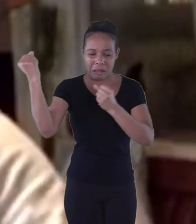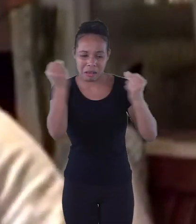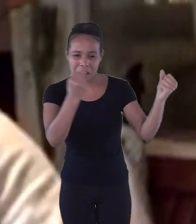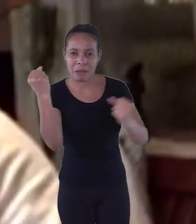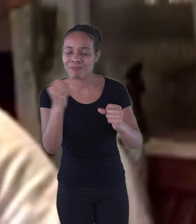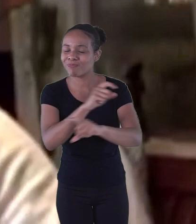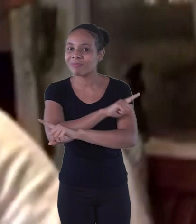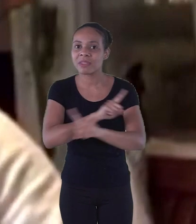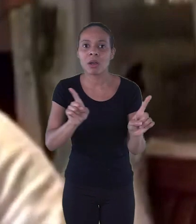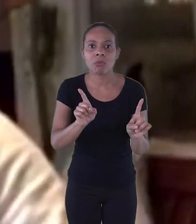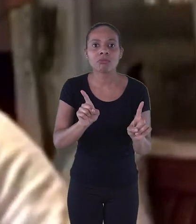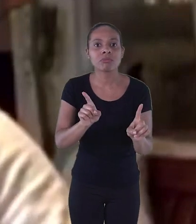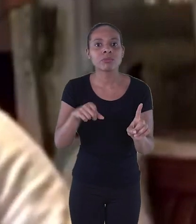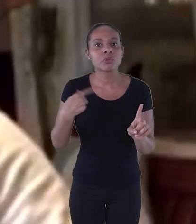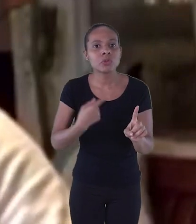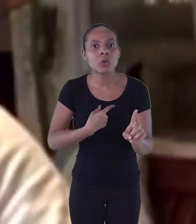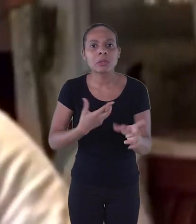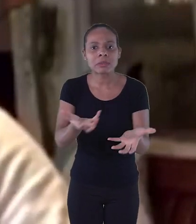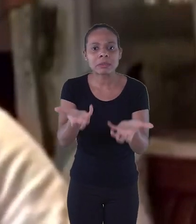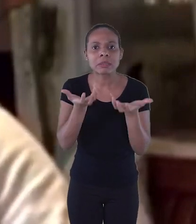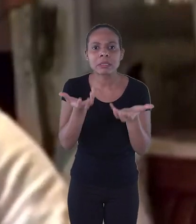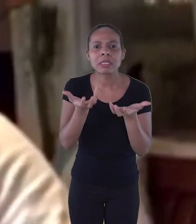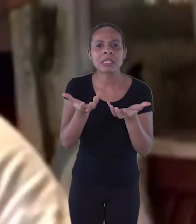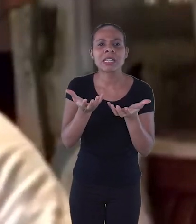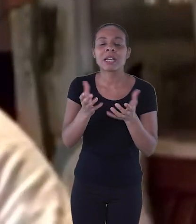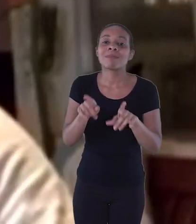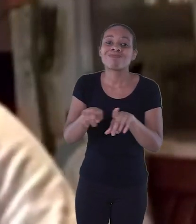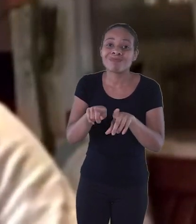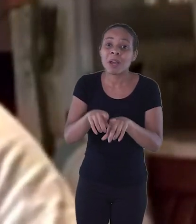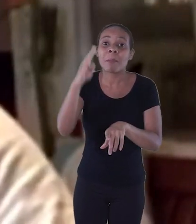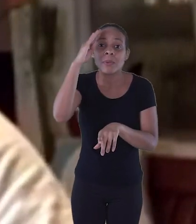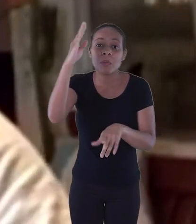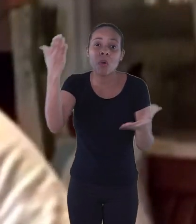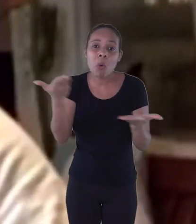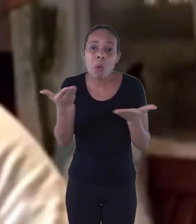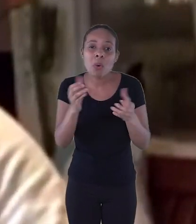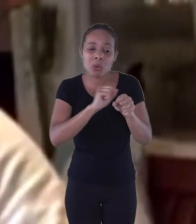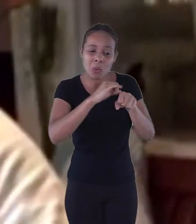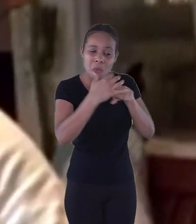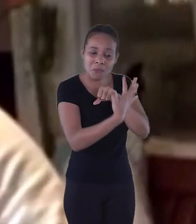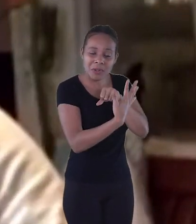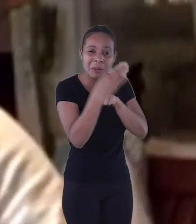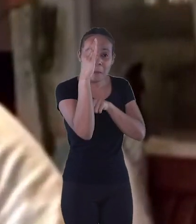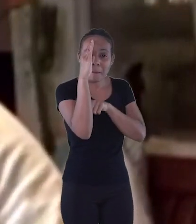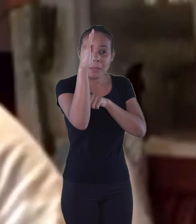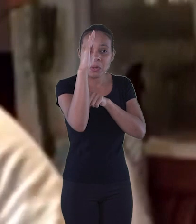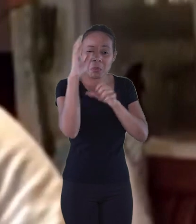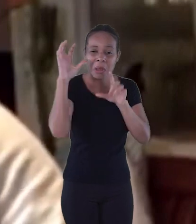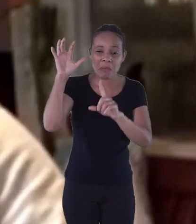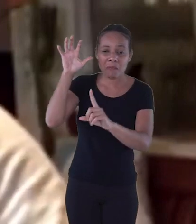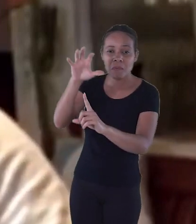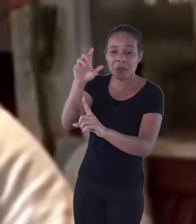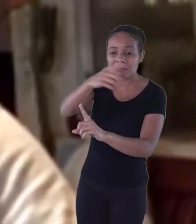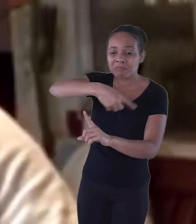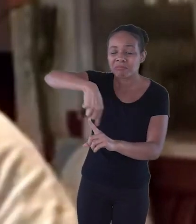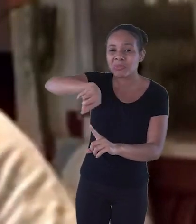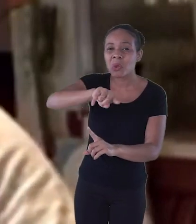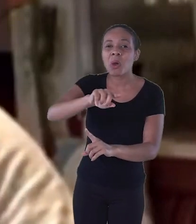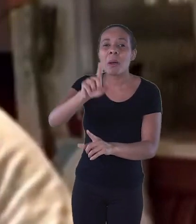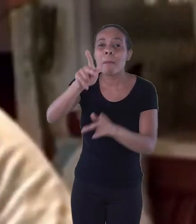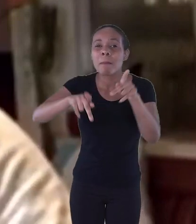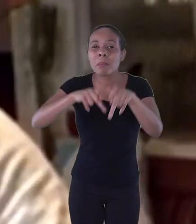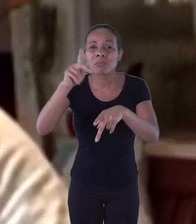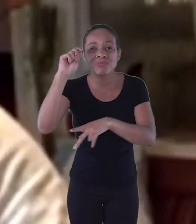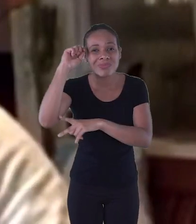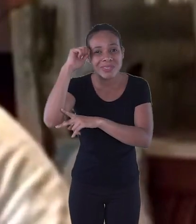atinge a população negra em sua grande maioria, dos mortos por Covid, dos casos de Covid. Então também é uma forma de racismo essa